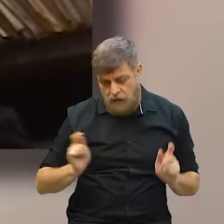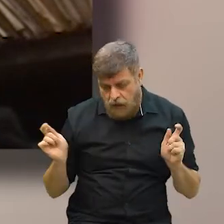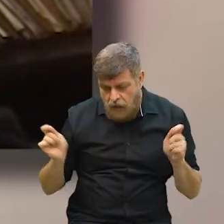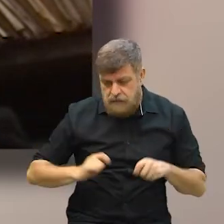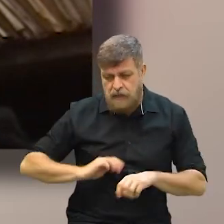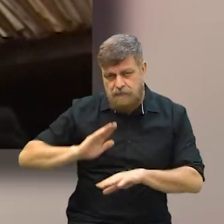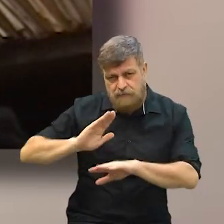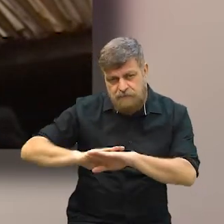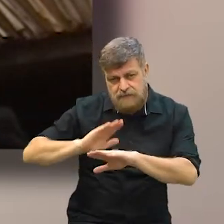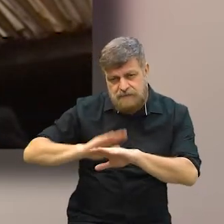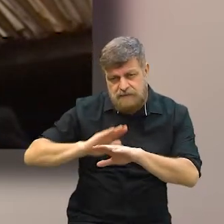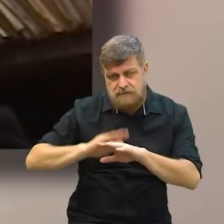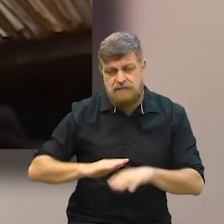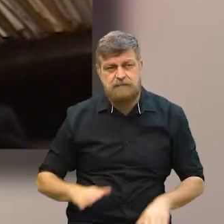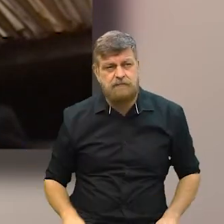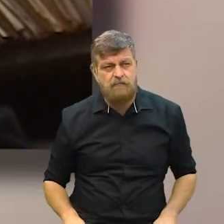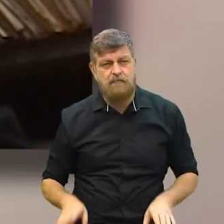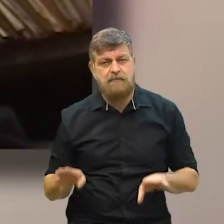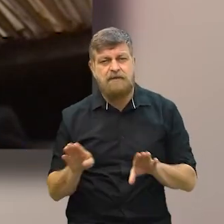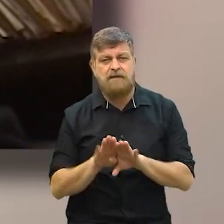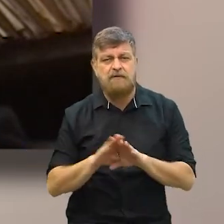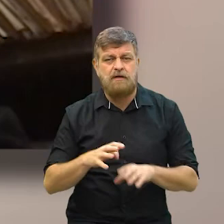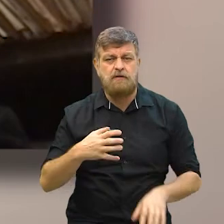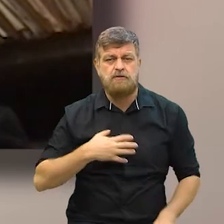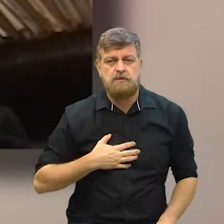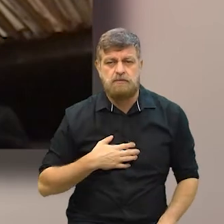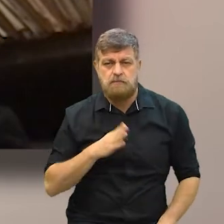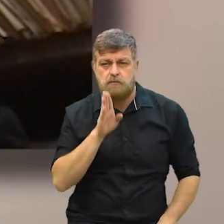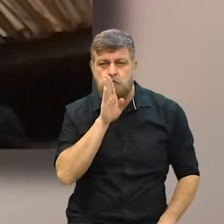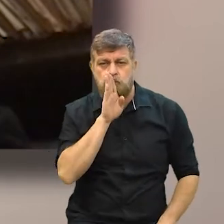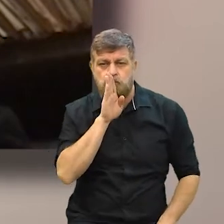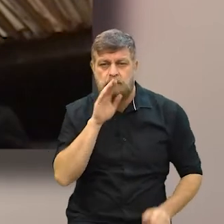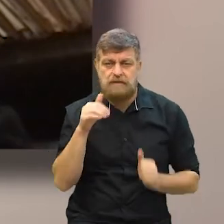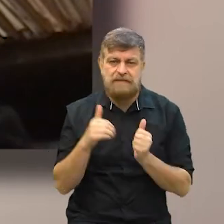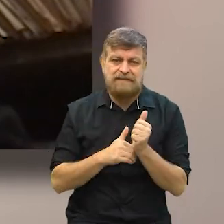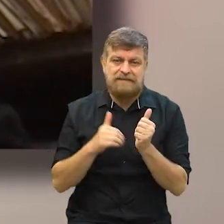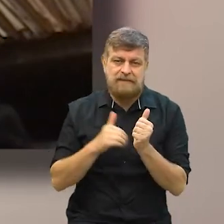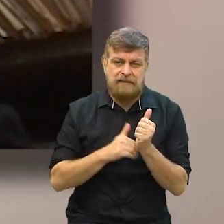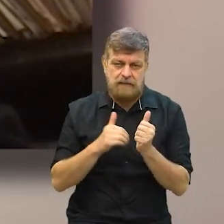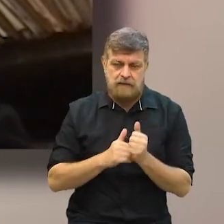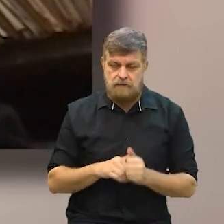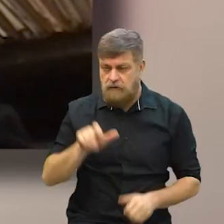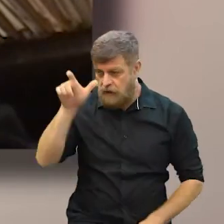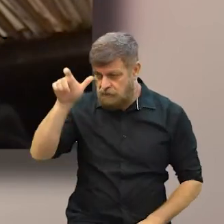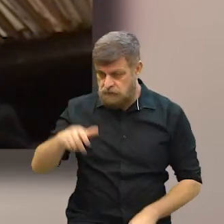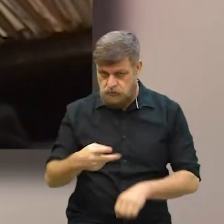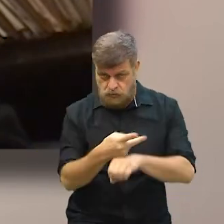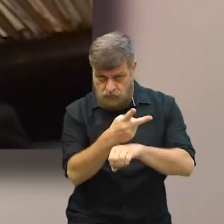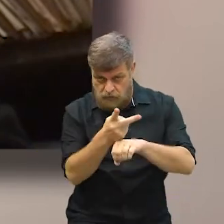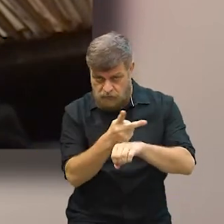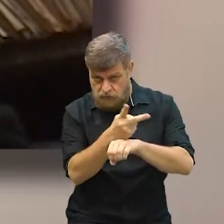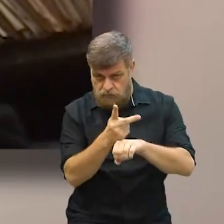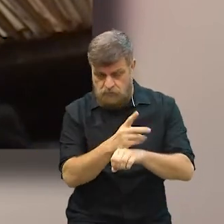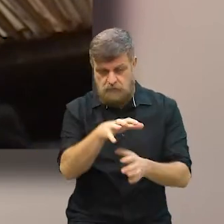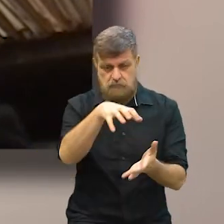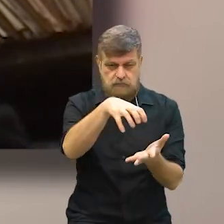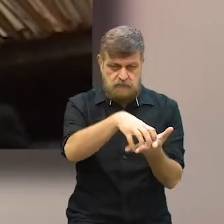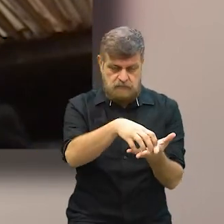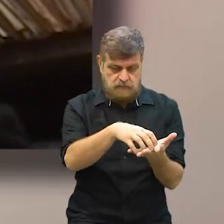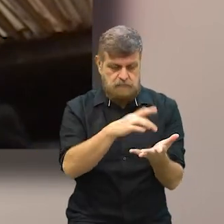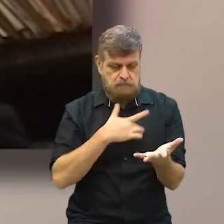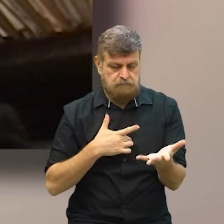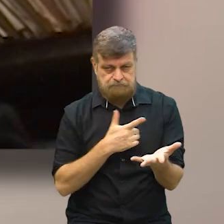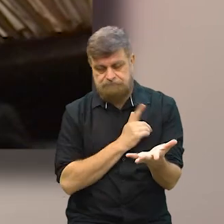onde isso pode ser feito, inclusive de forma anônima. Você pode procurar o serviço